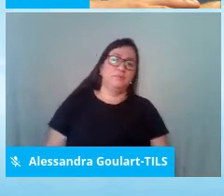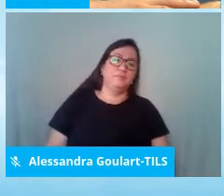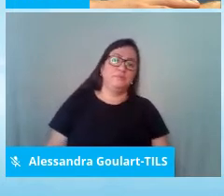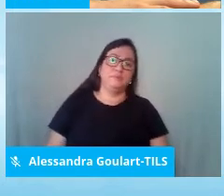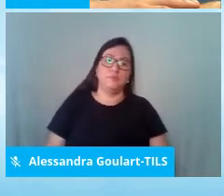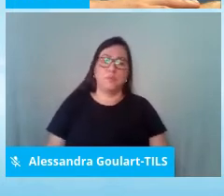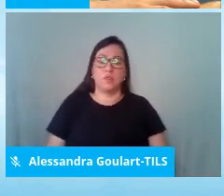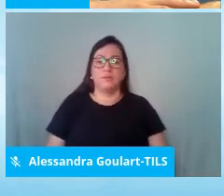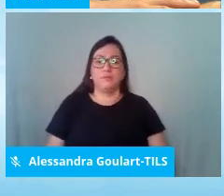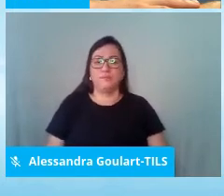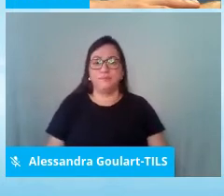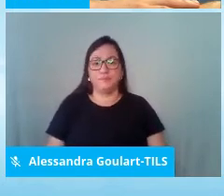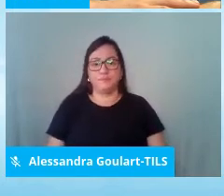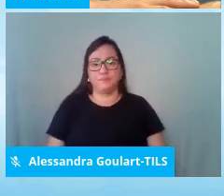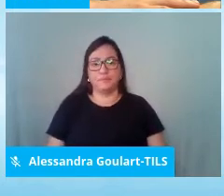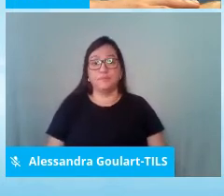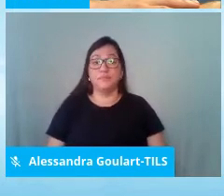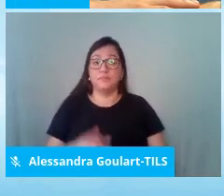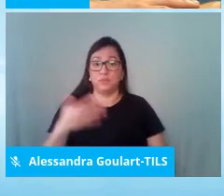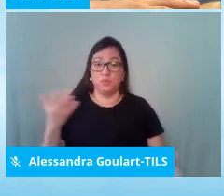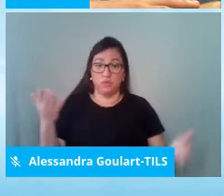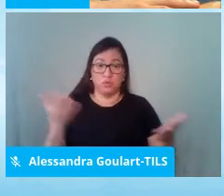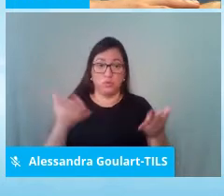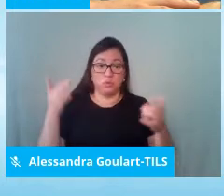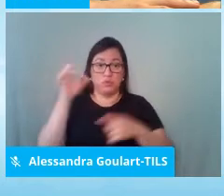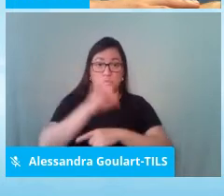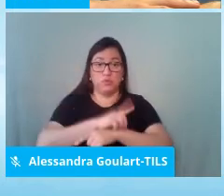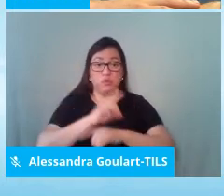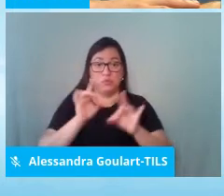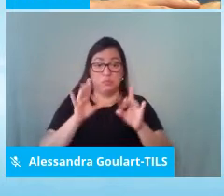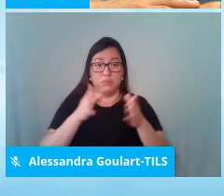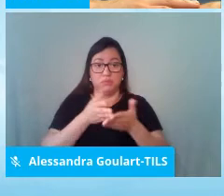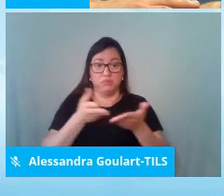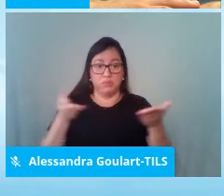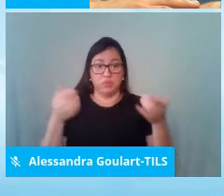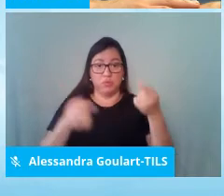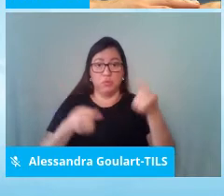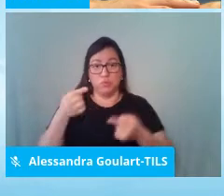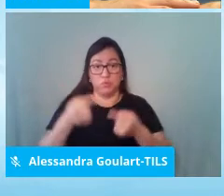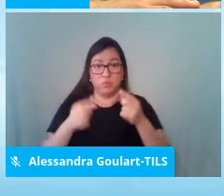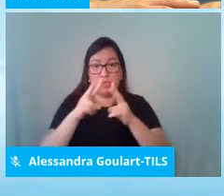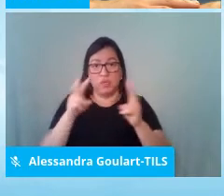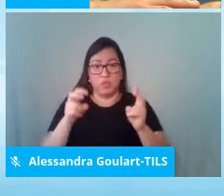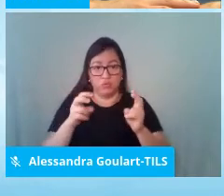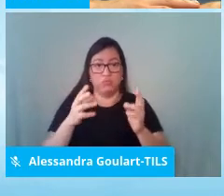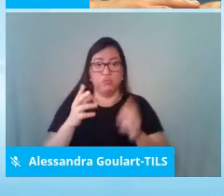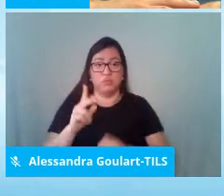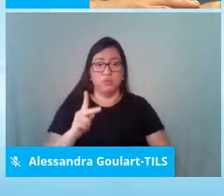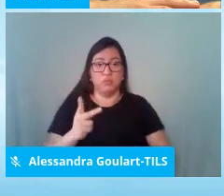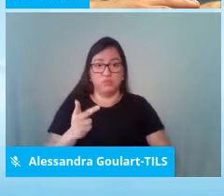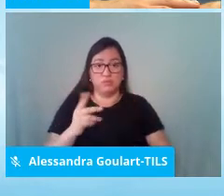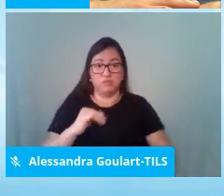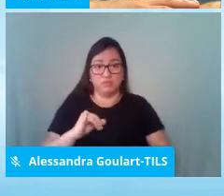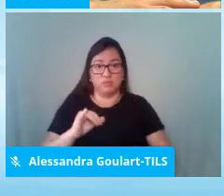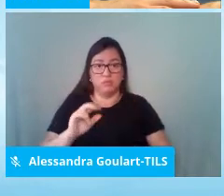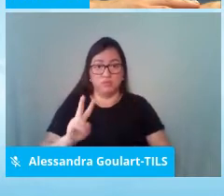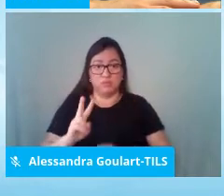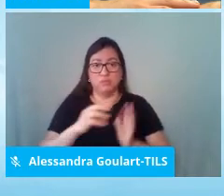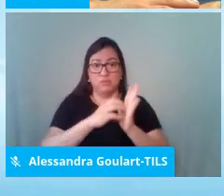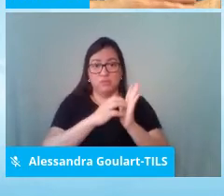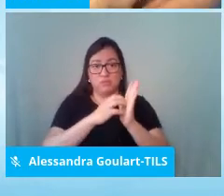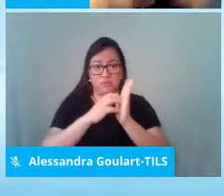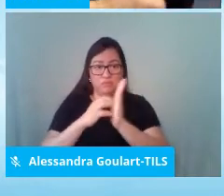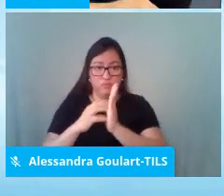sexual da sífilis e do HIV, agora eu passo a falar do HIV, né? E